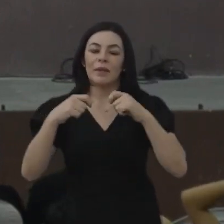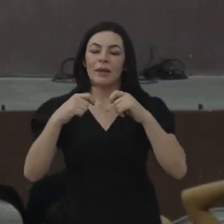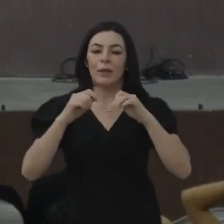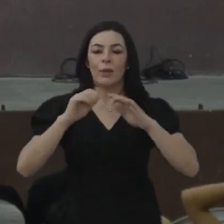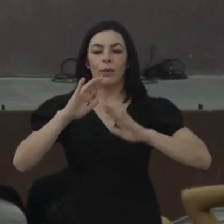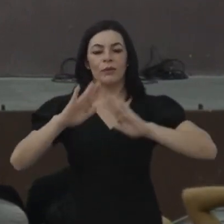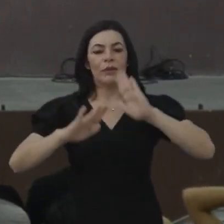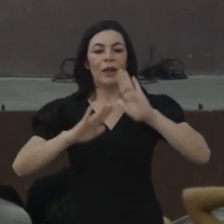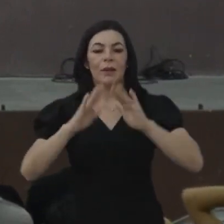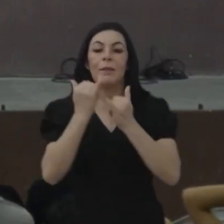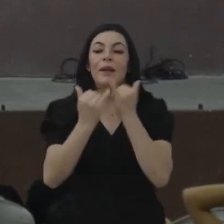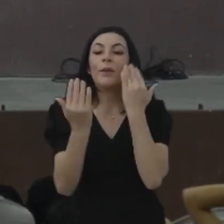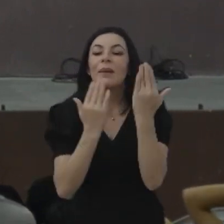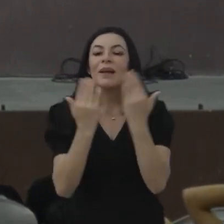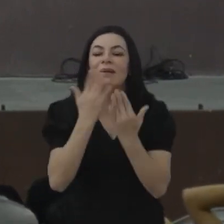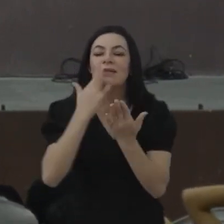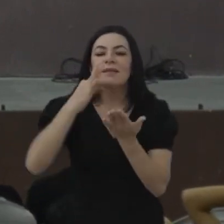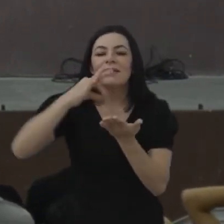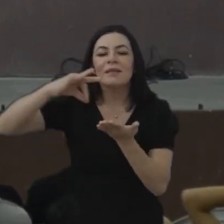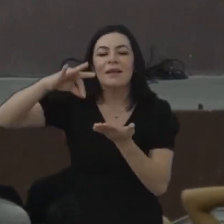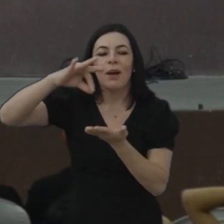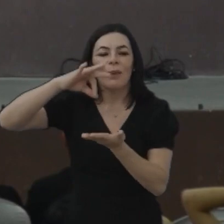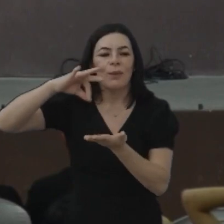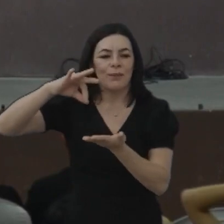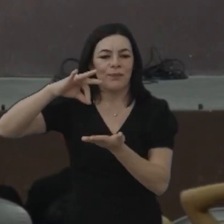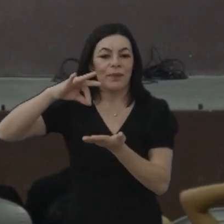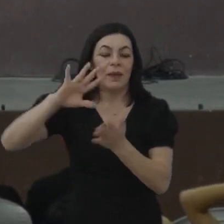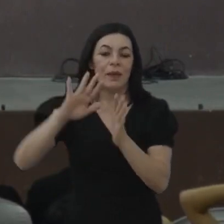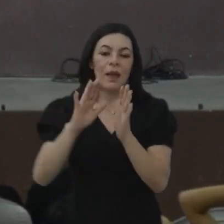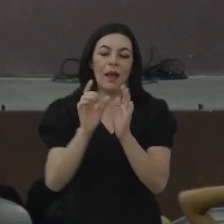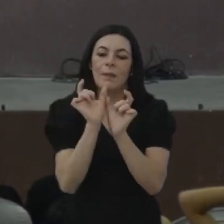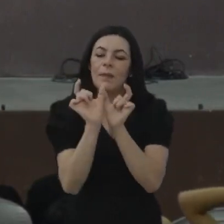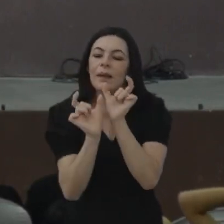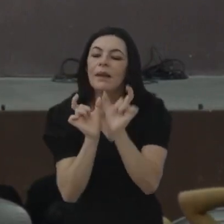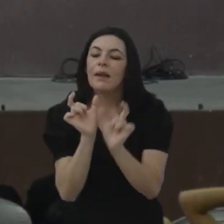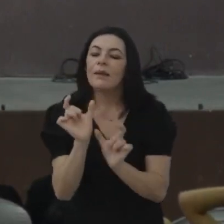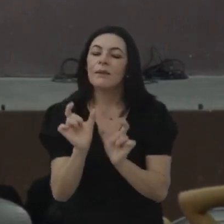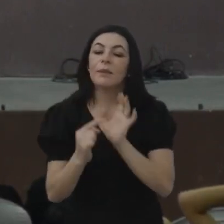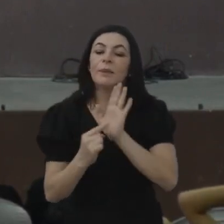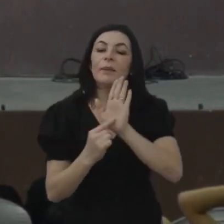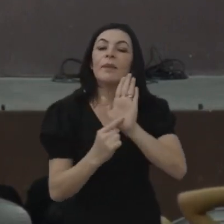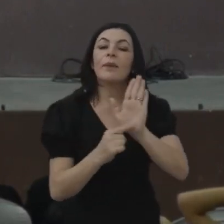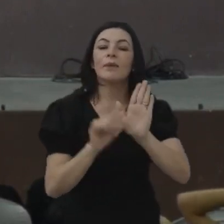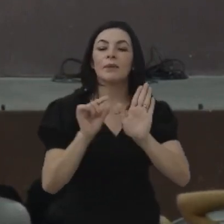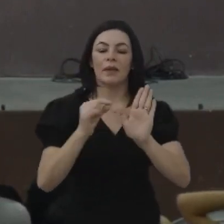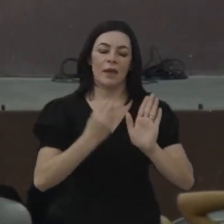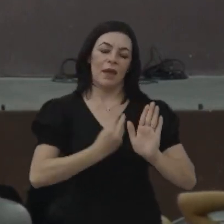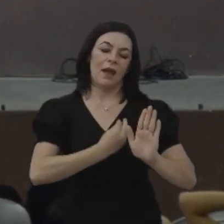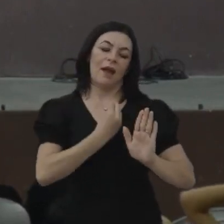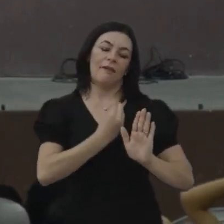palavra tenha sal. Que a sua palavra mostre o sabor da vida.